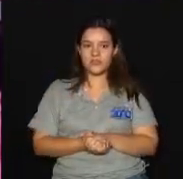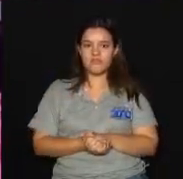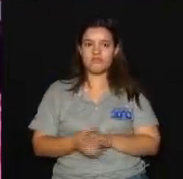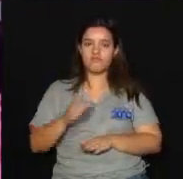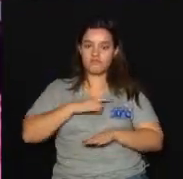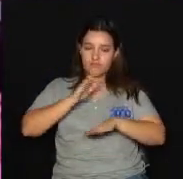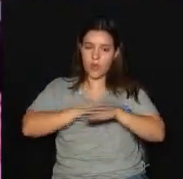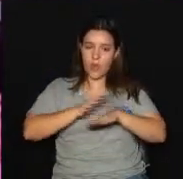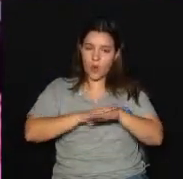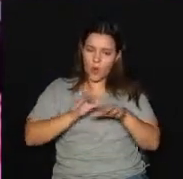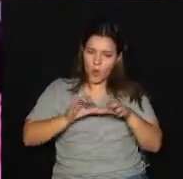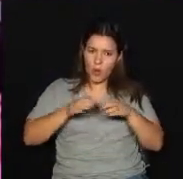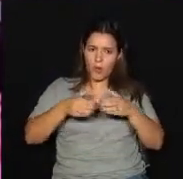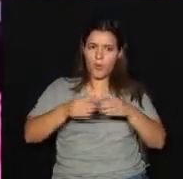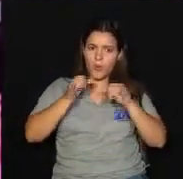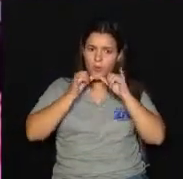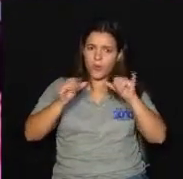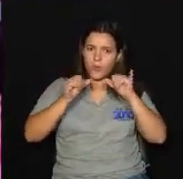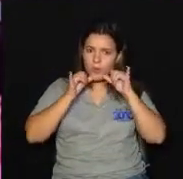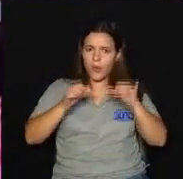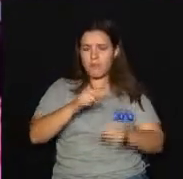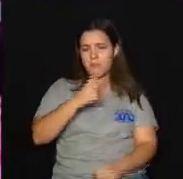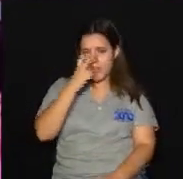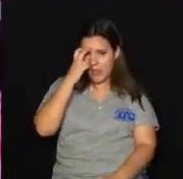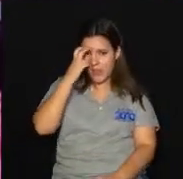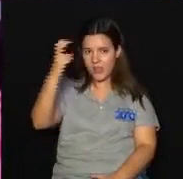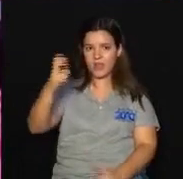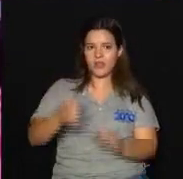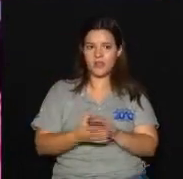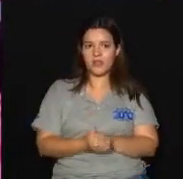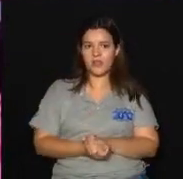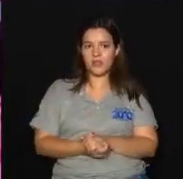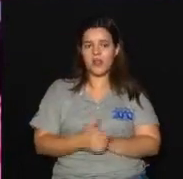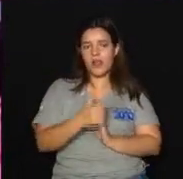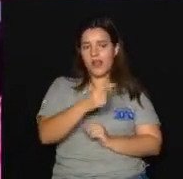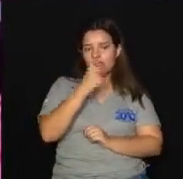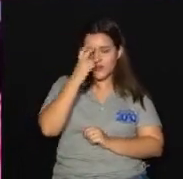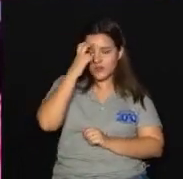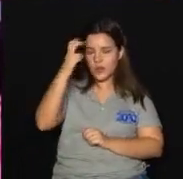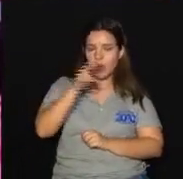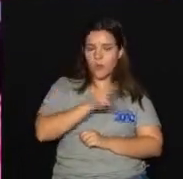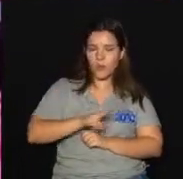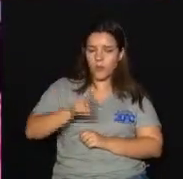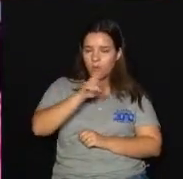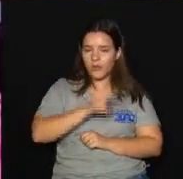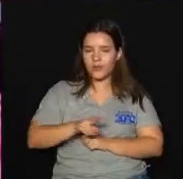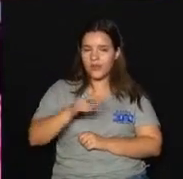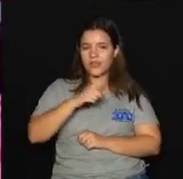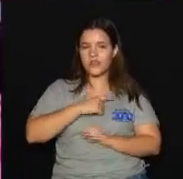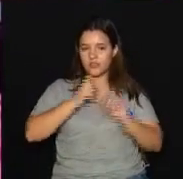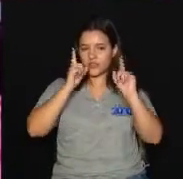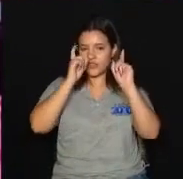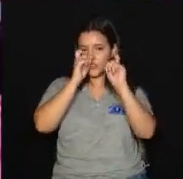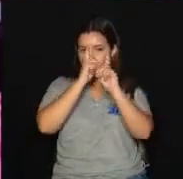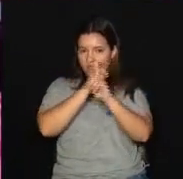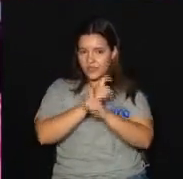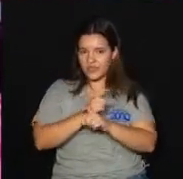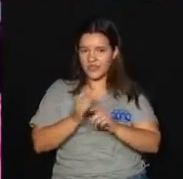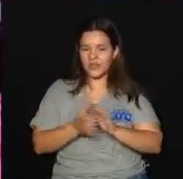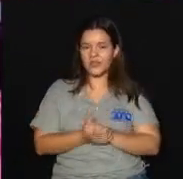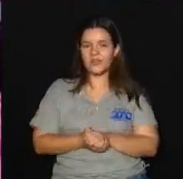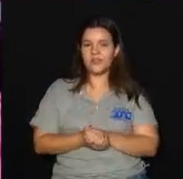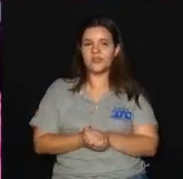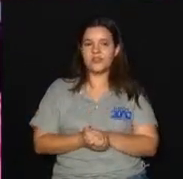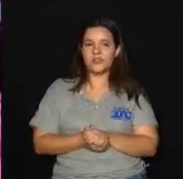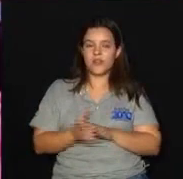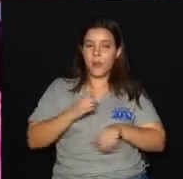de campanha do Dário, ela foi muito hábil. Ela soube utilizar as dificuldades